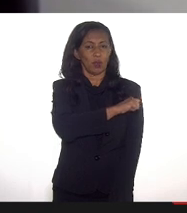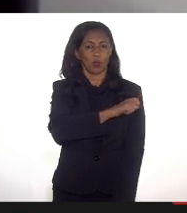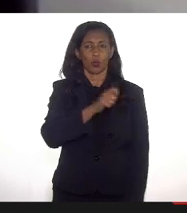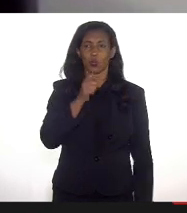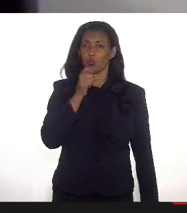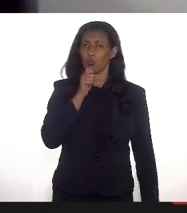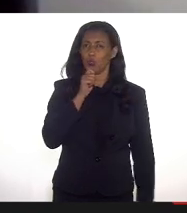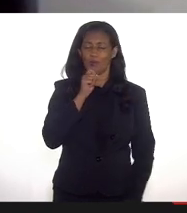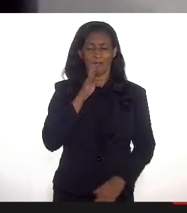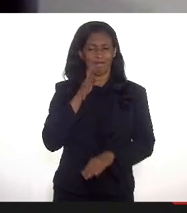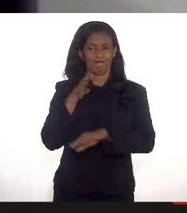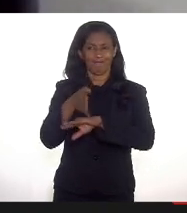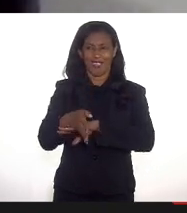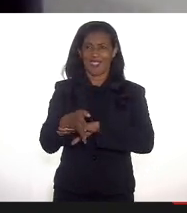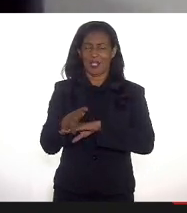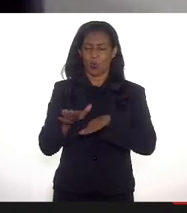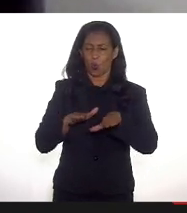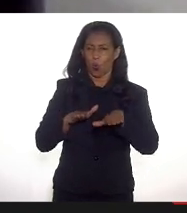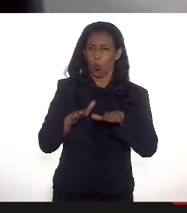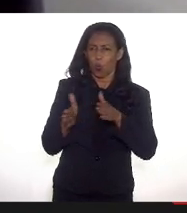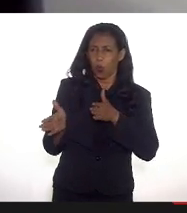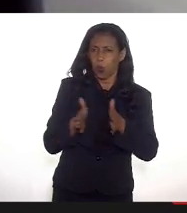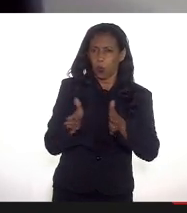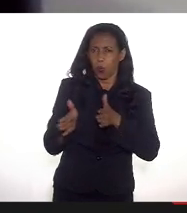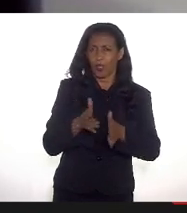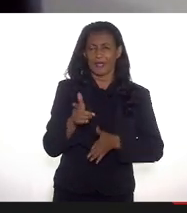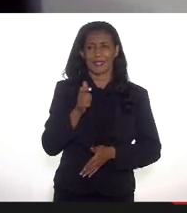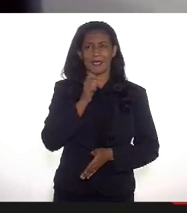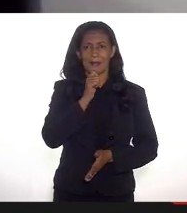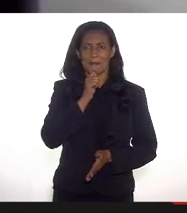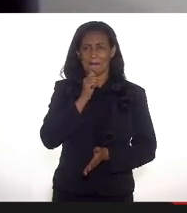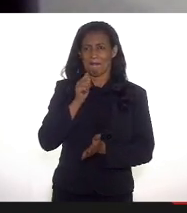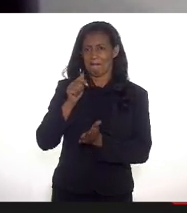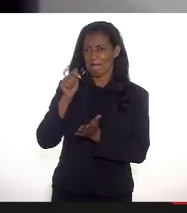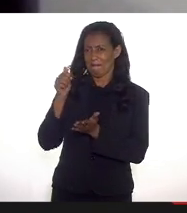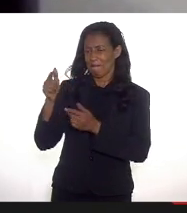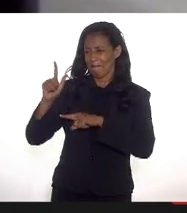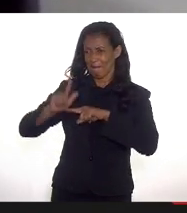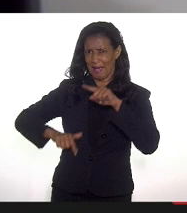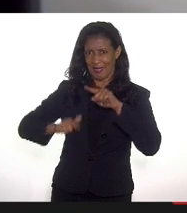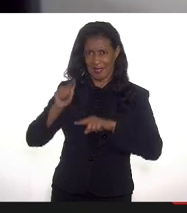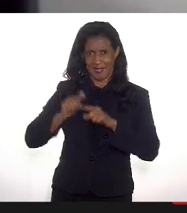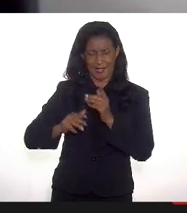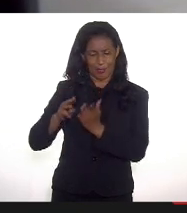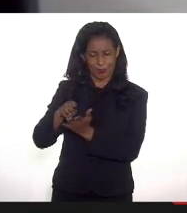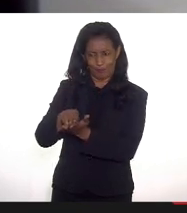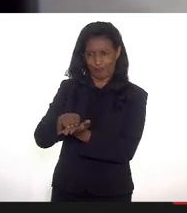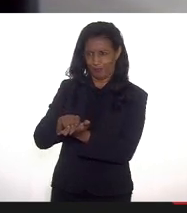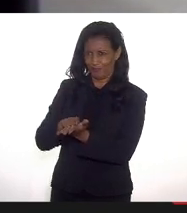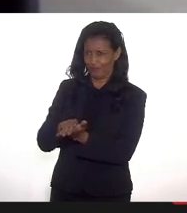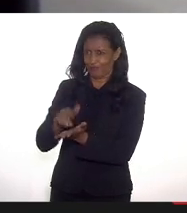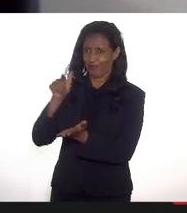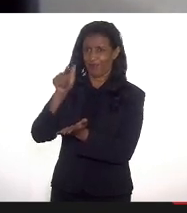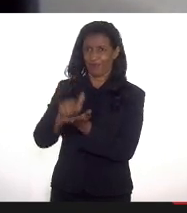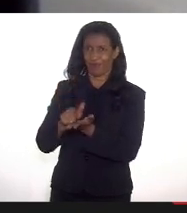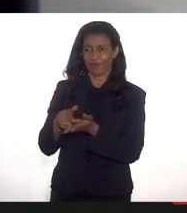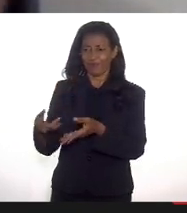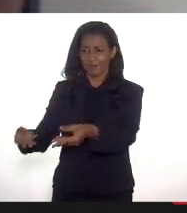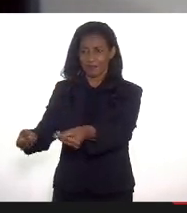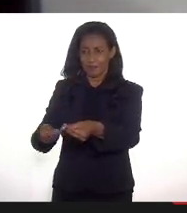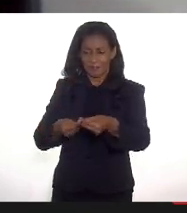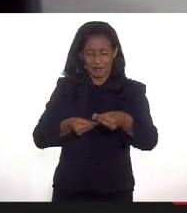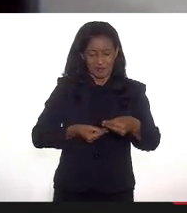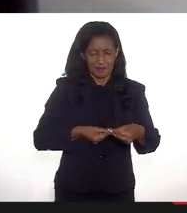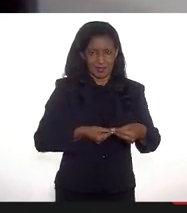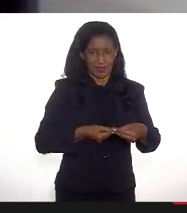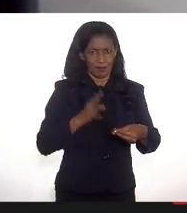precisa pensar. Material impresso não resolve, a meu ver, mesmo quando você consegue dar, não é o caso do que aconteceu na minha escola.